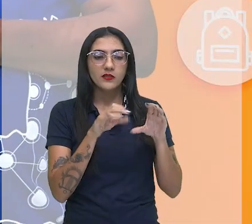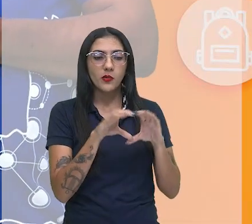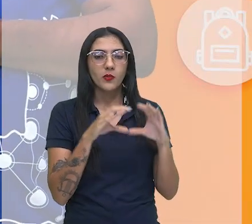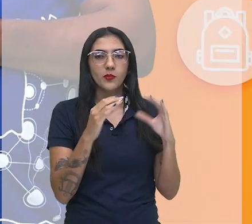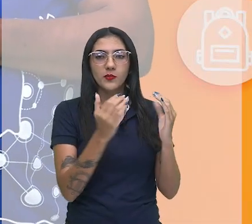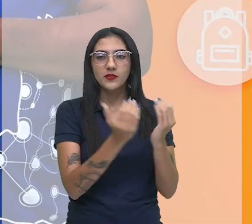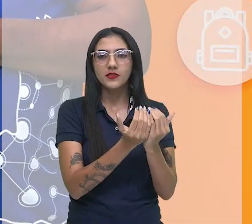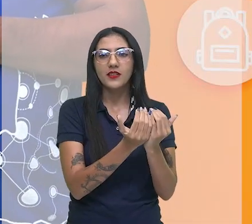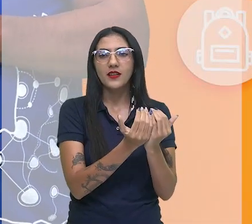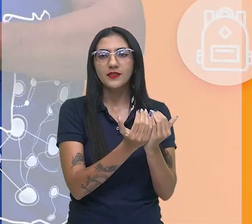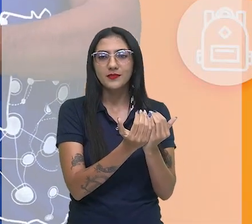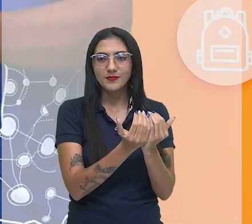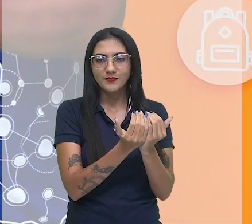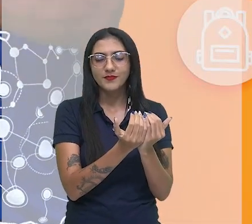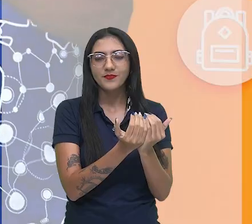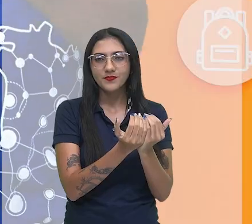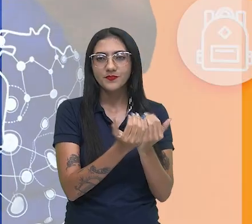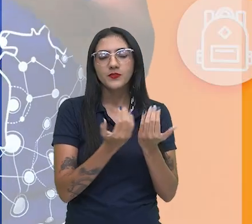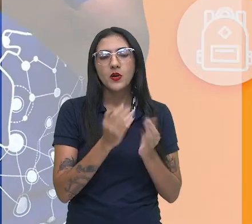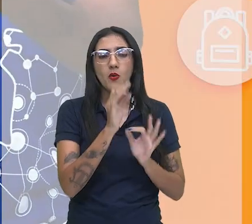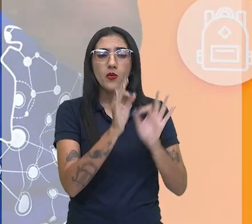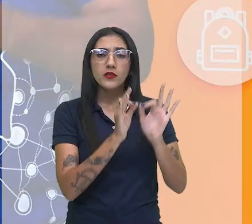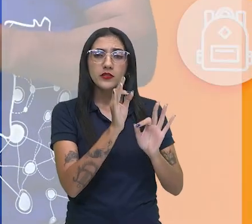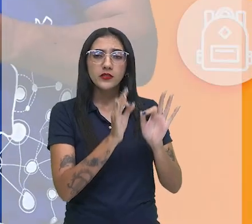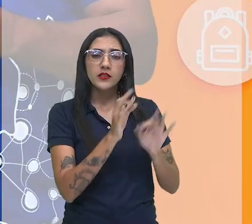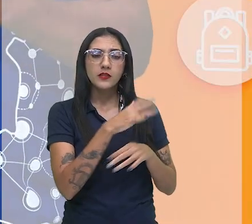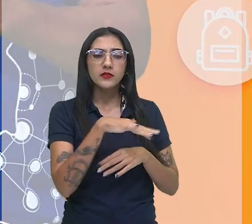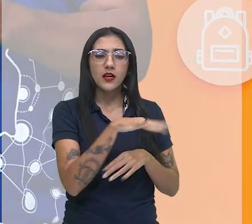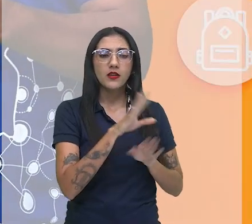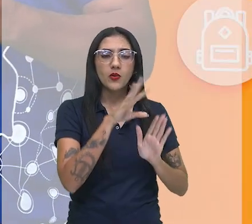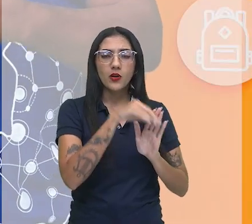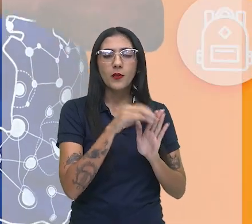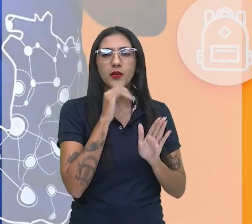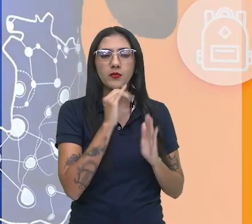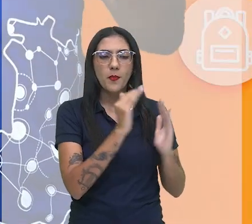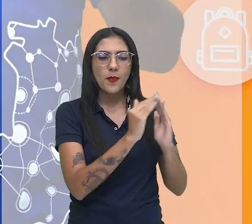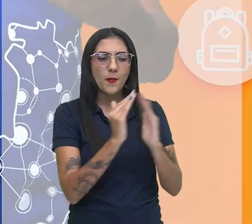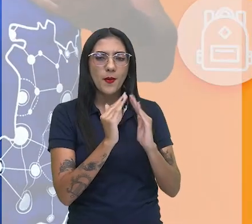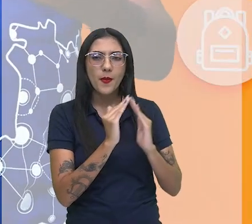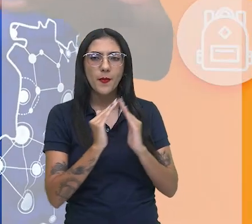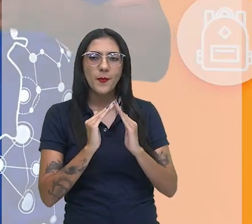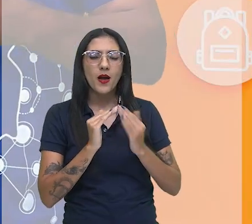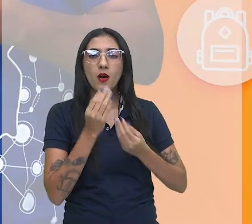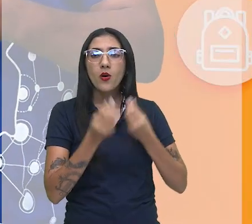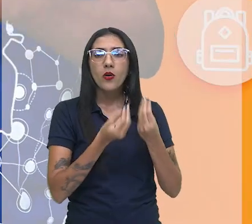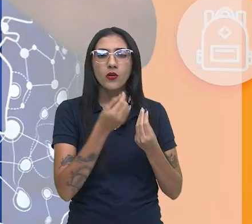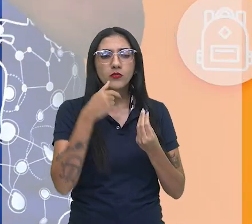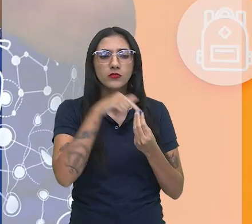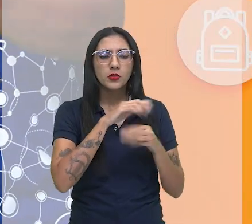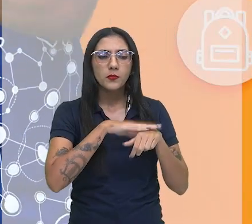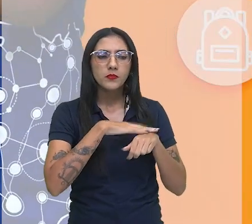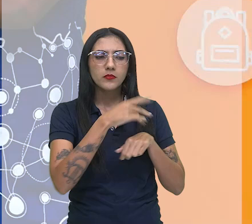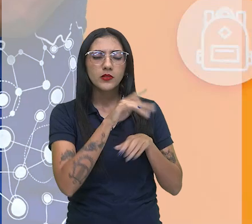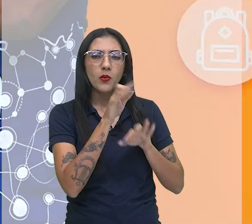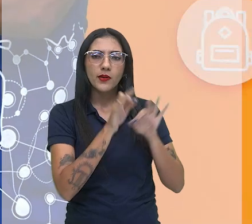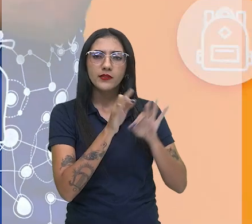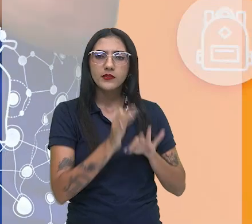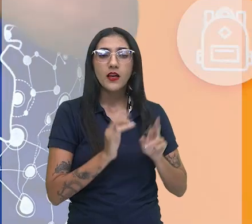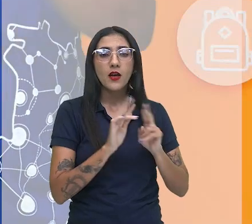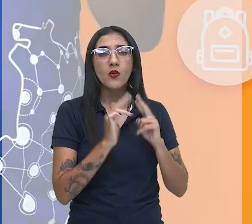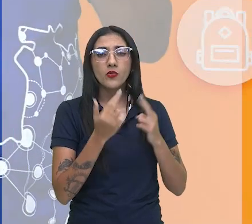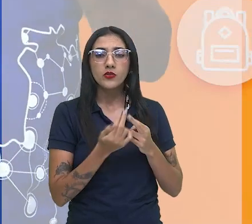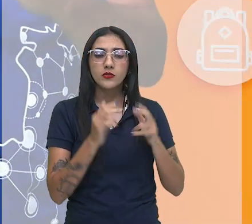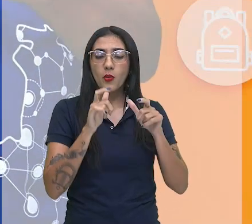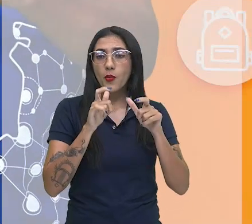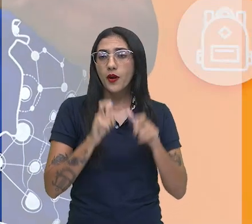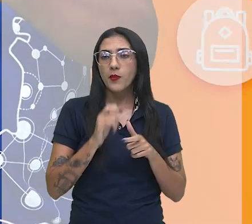comunitária. Então, se organizar enquanto uma comunidade. É um bairro, o que a gente pode se organizar, se reunir, né, num